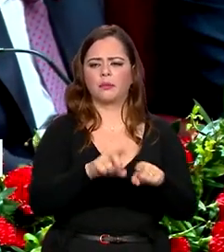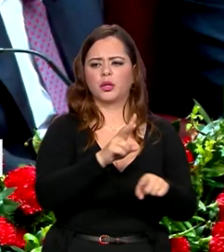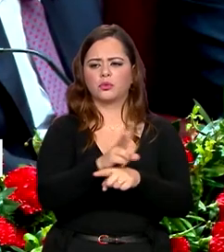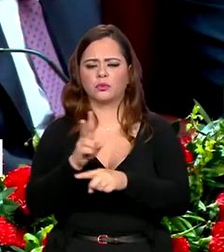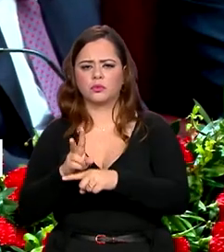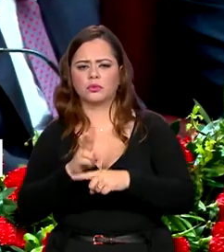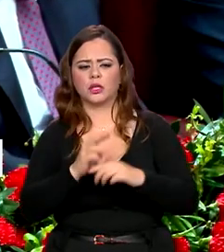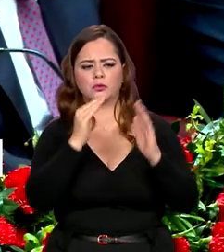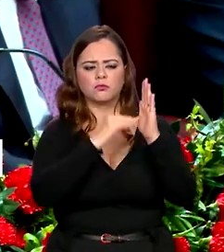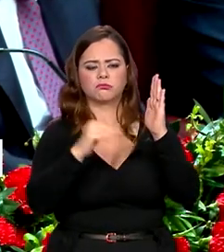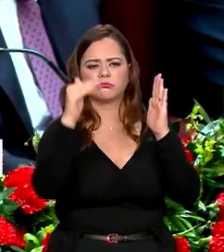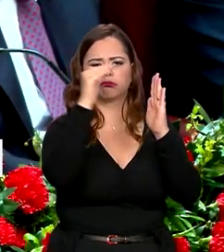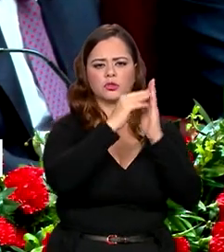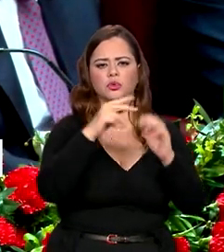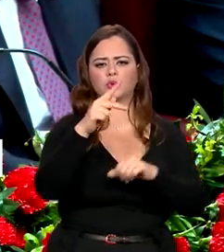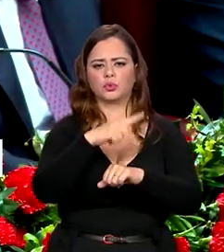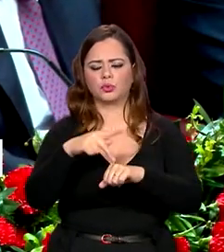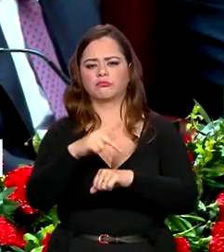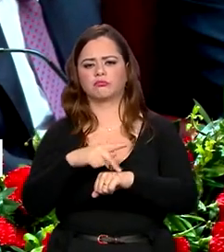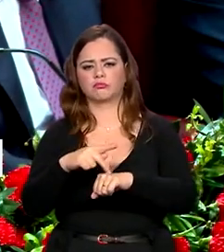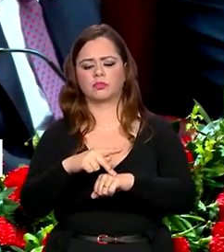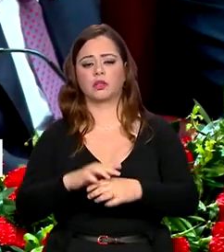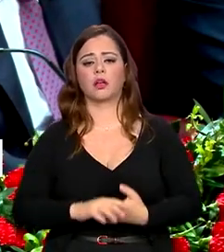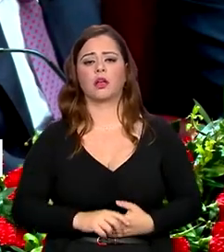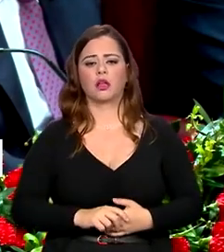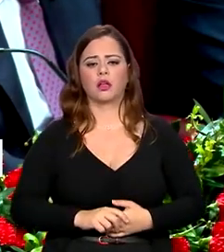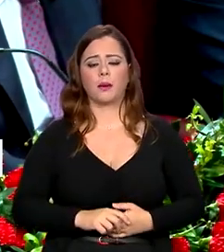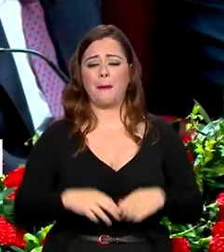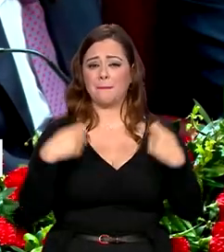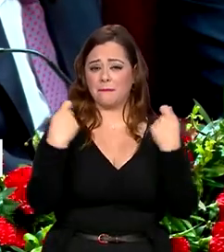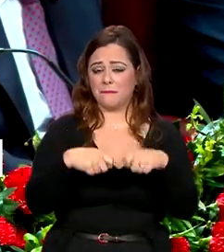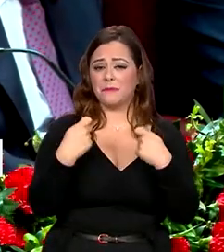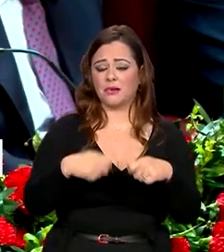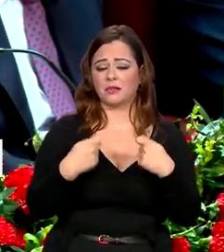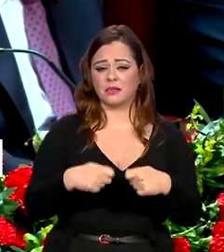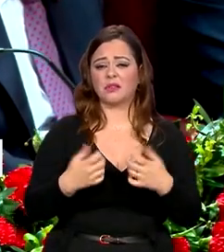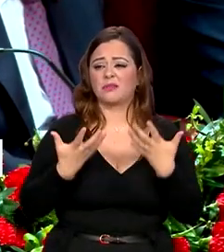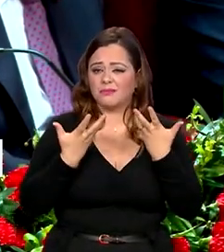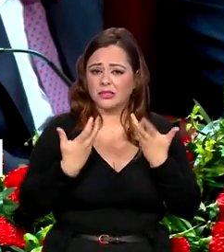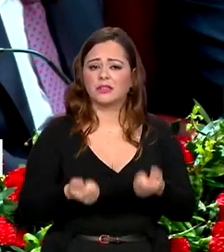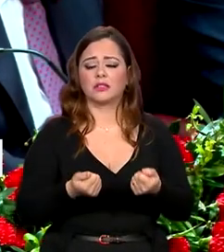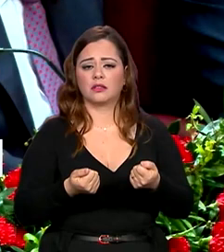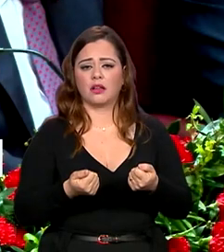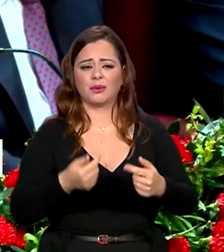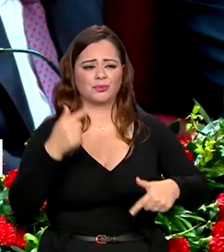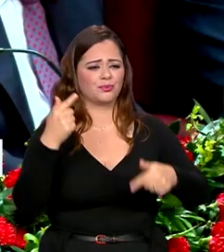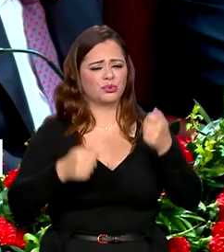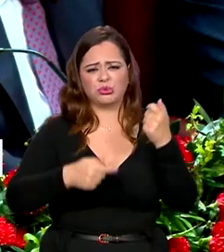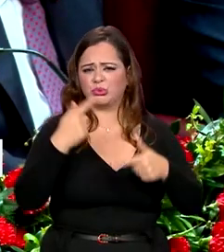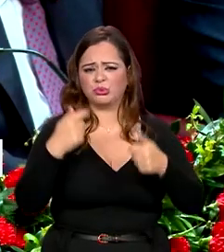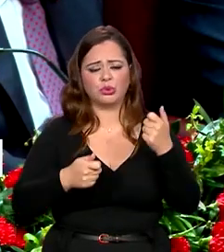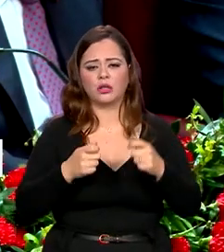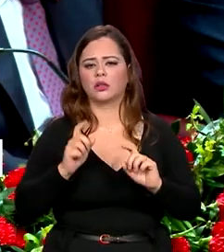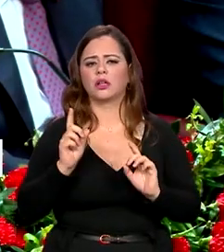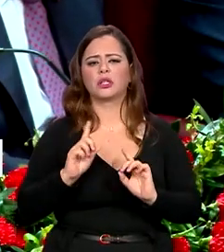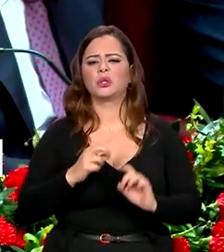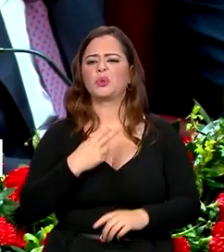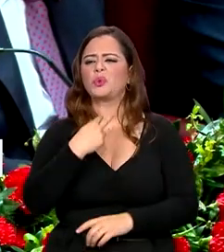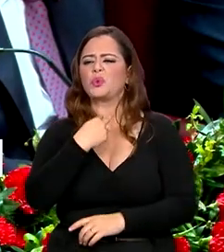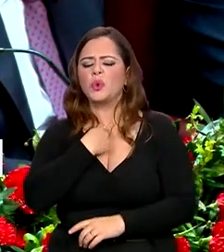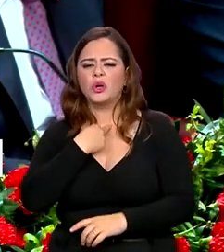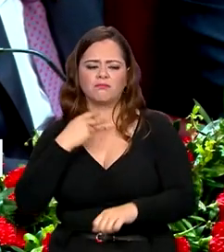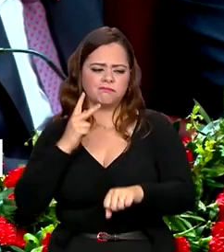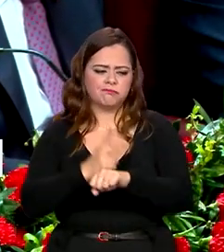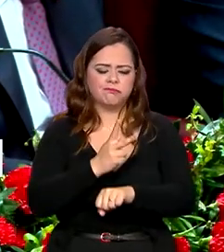soberanias nacionais. Ao mesmo tempo, é preciso admitir que a guerra não poderá seguir